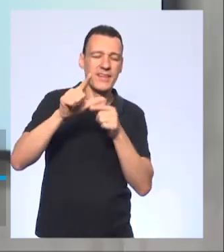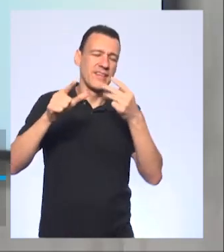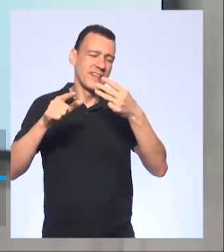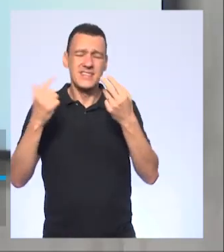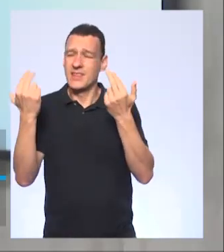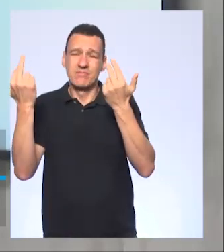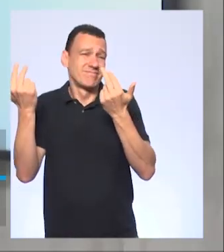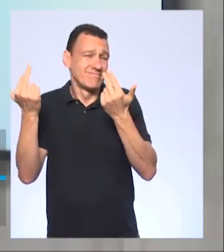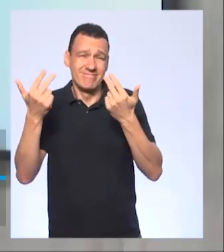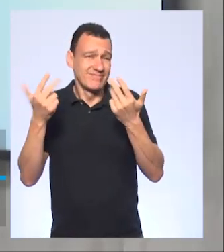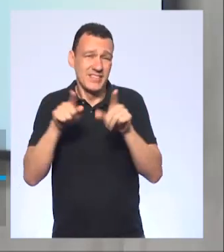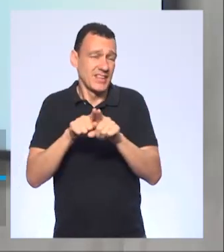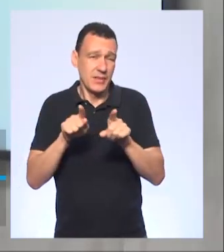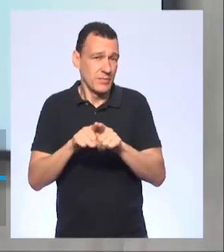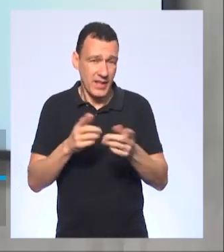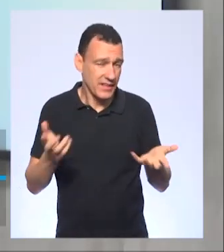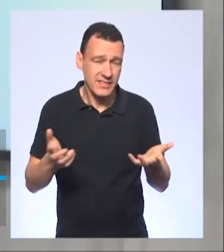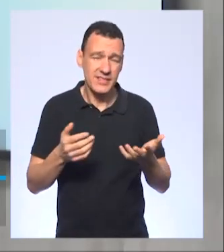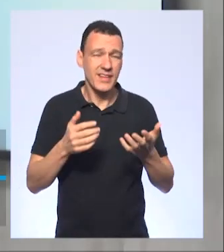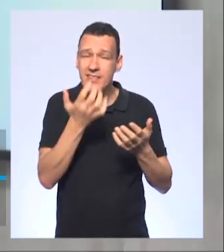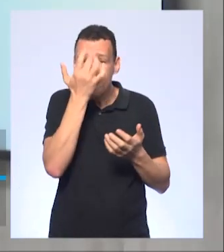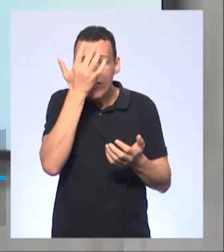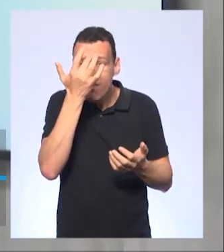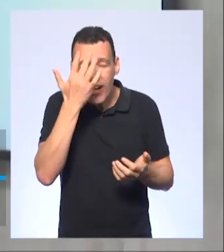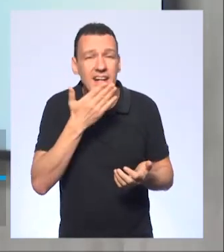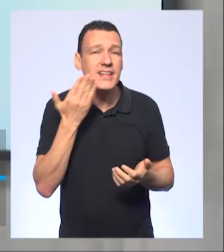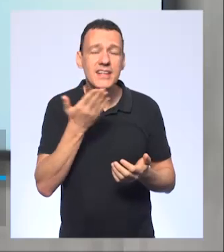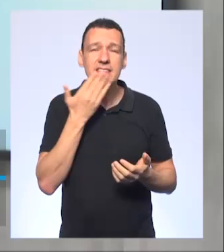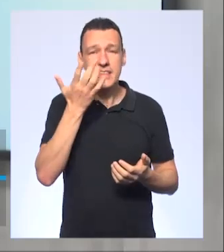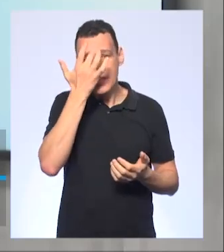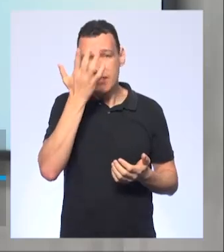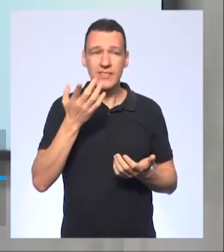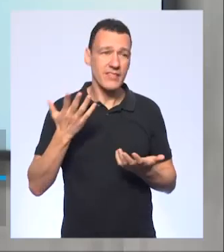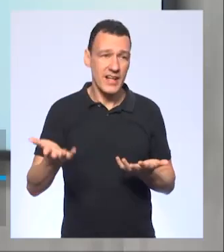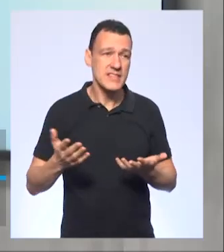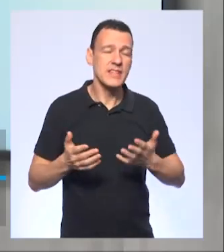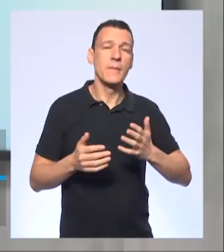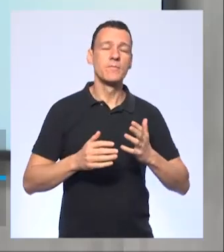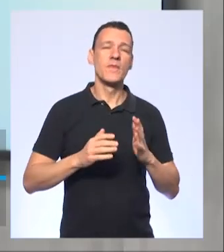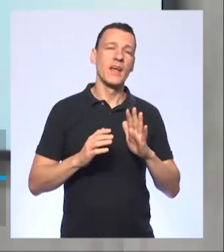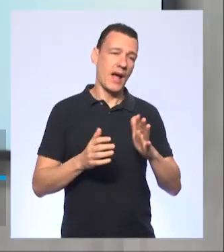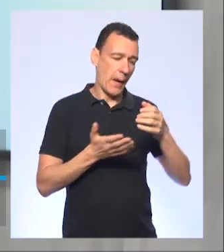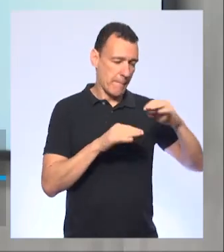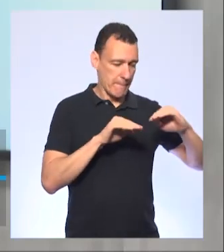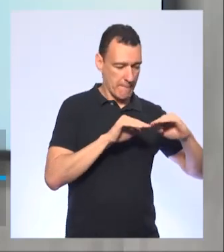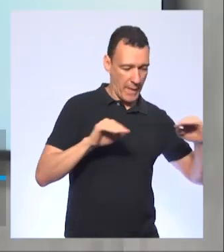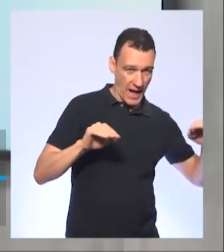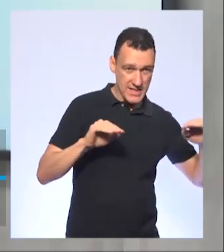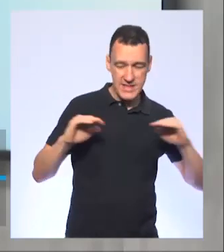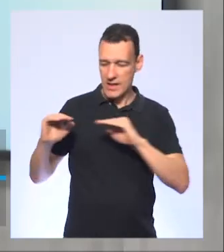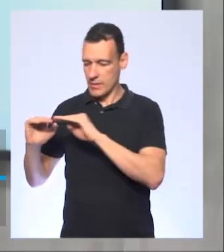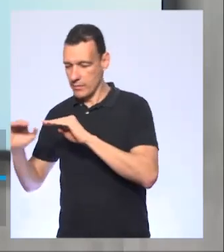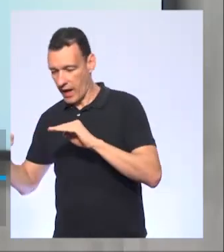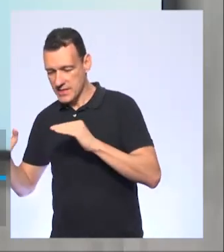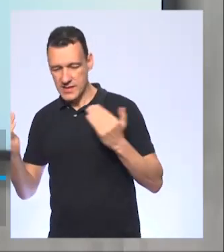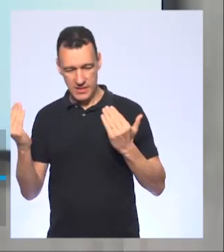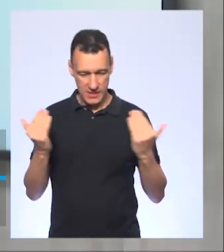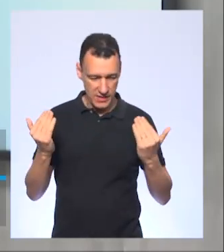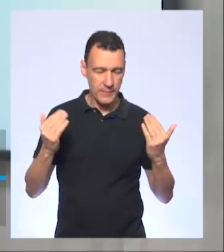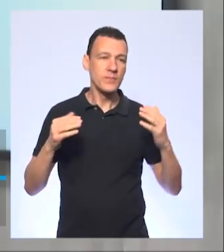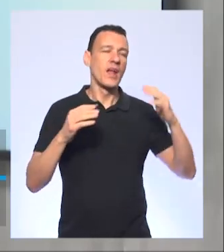basicão. A base do grandão está para a base do pequenininho, assim como a altura do grandão